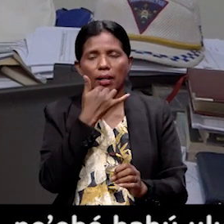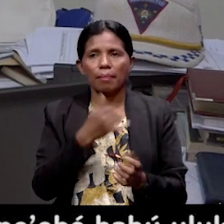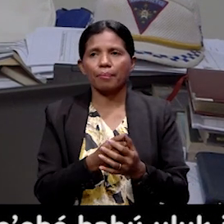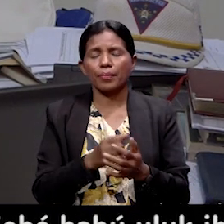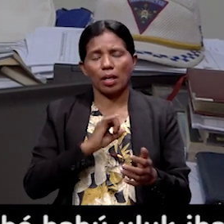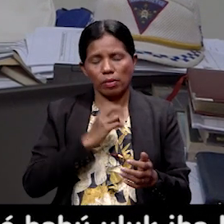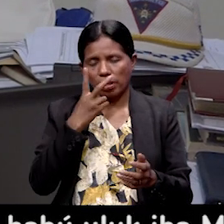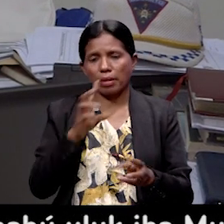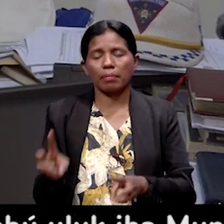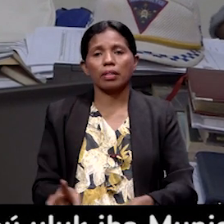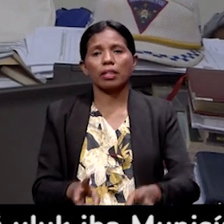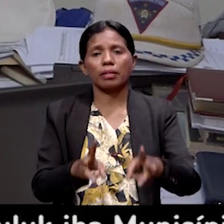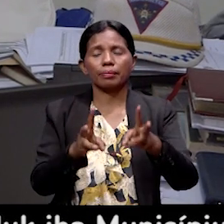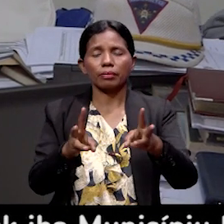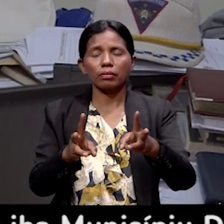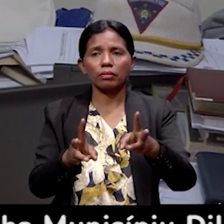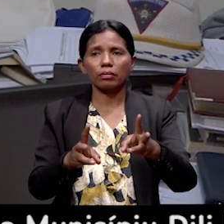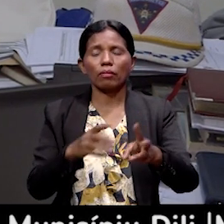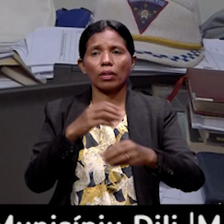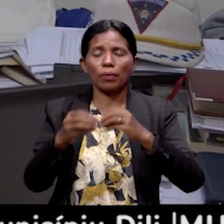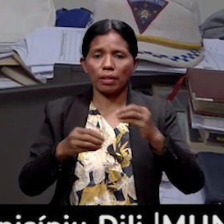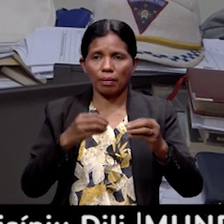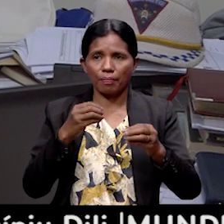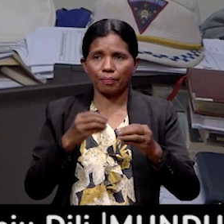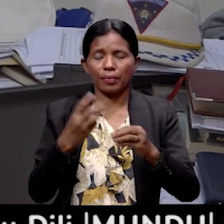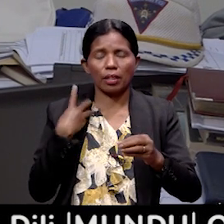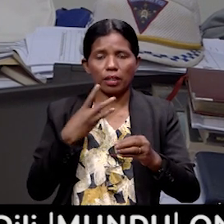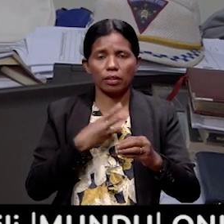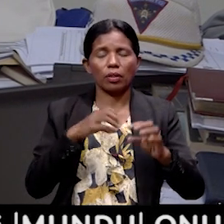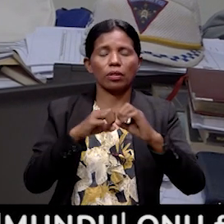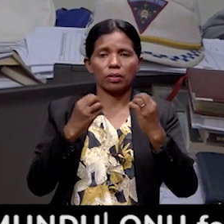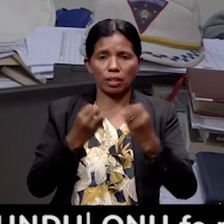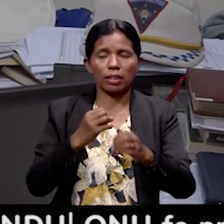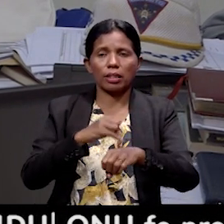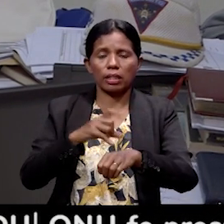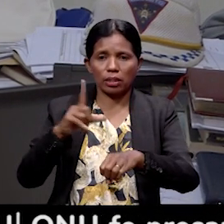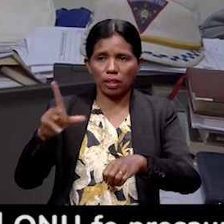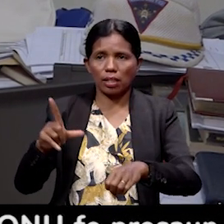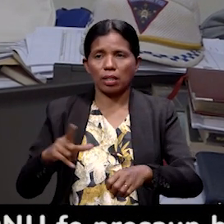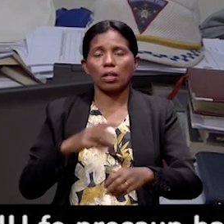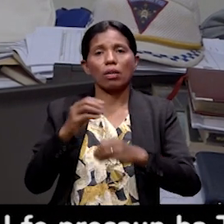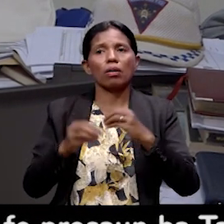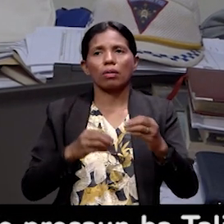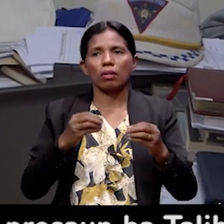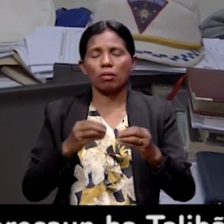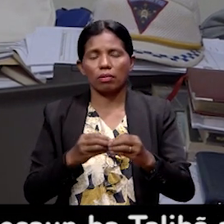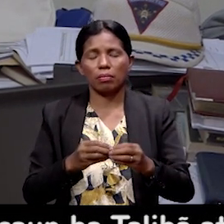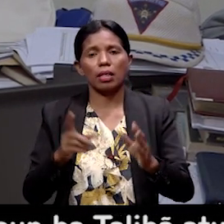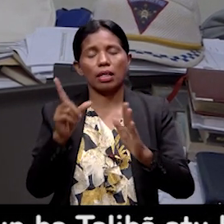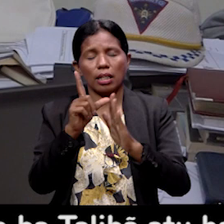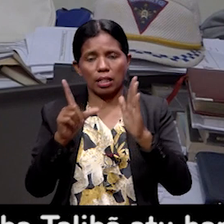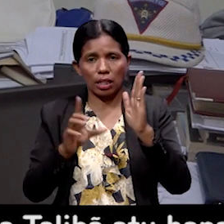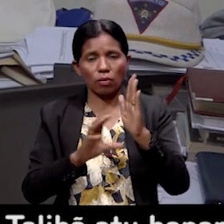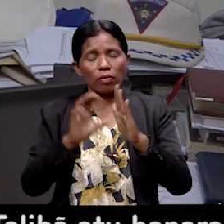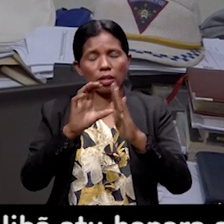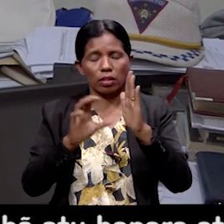ke strada ne iha mos ke kistio na ba itani organização internacional sira con a ba a convenção internacional li liu